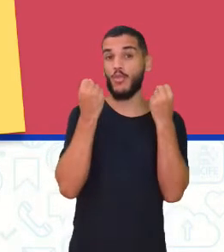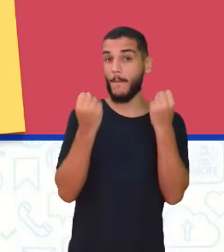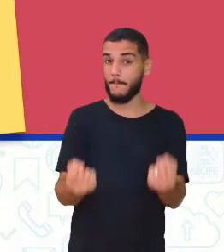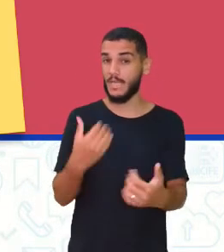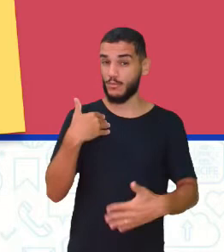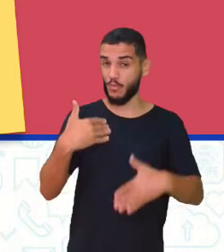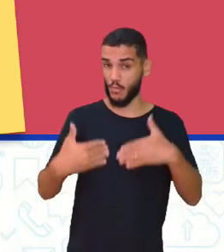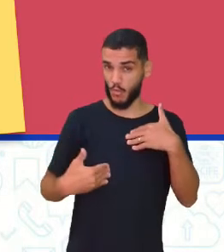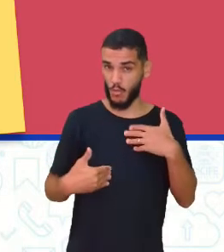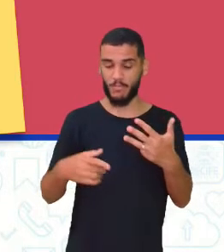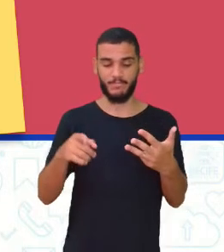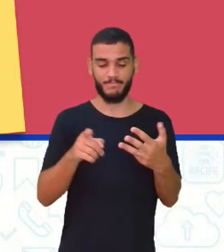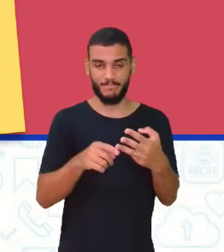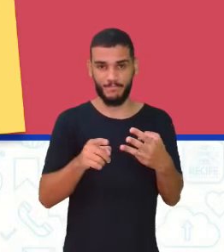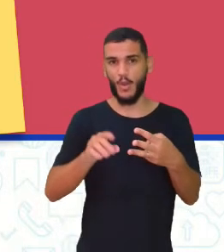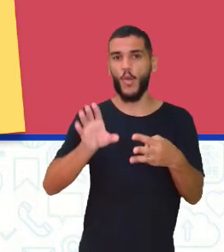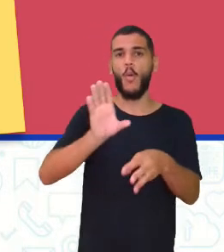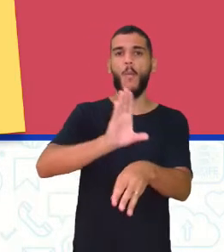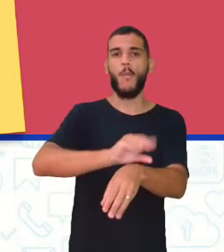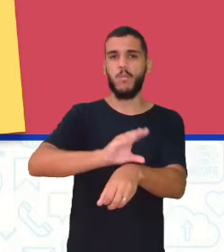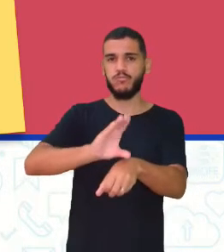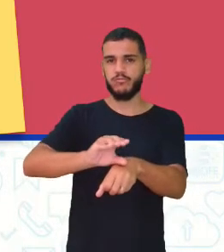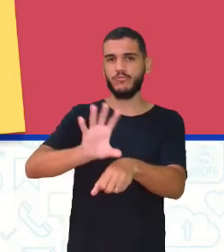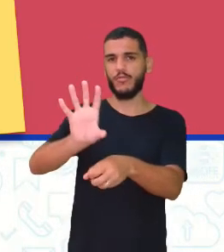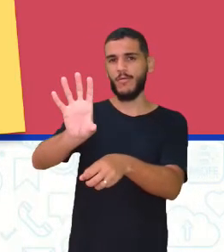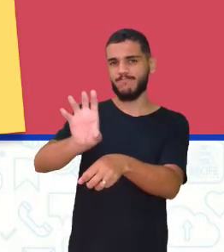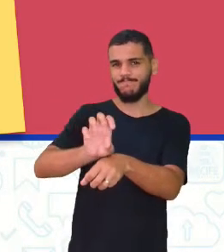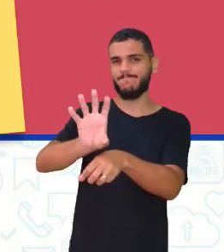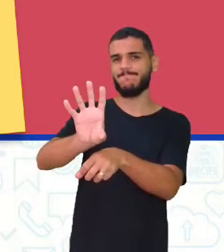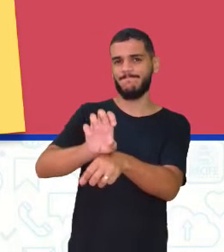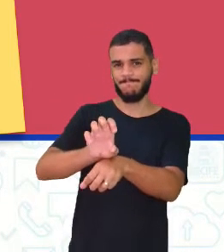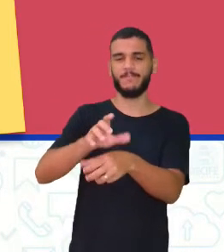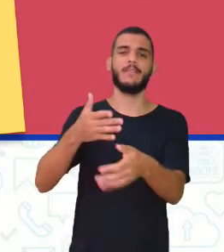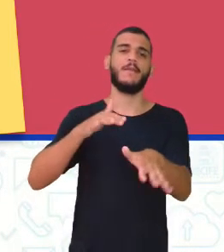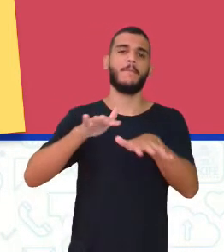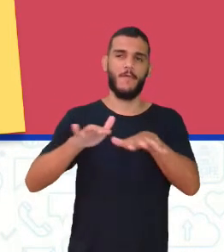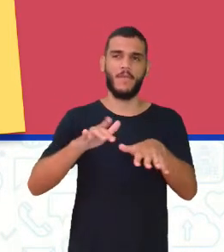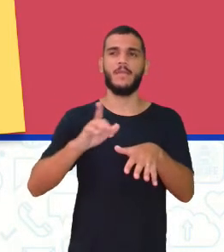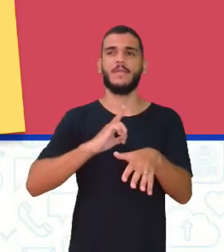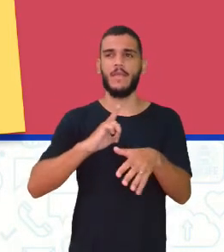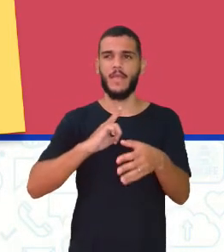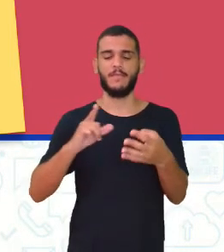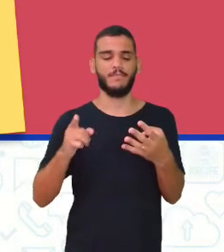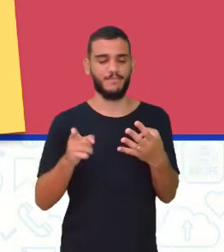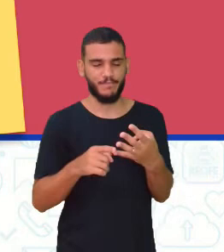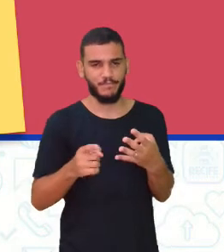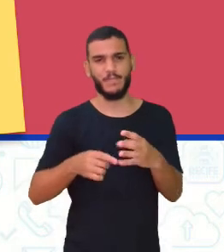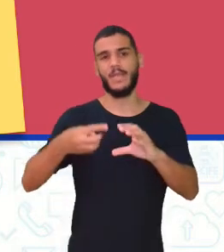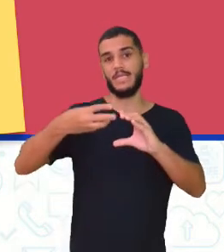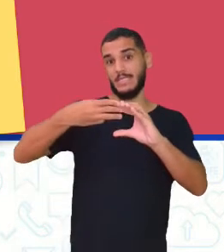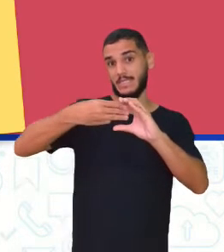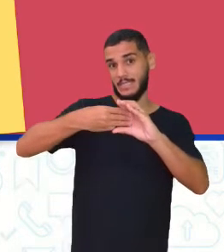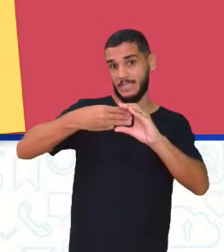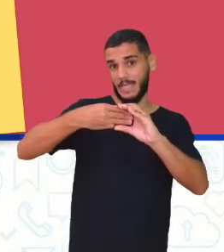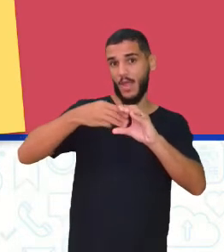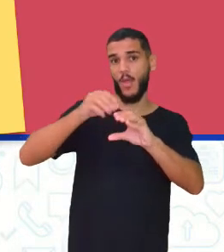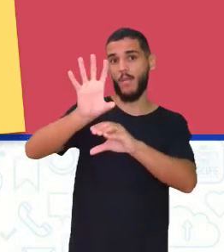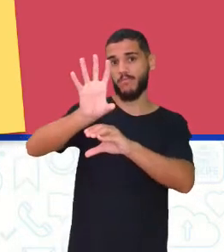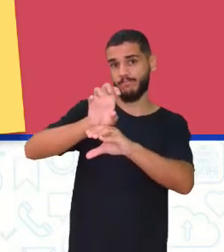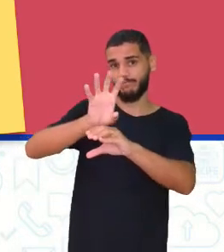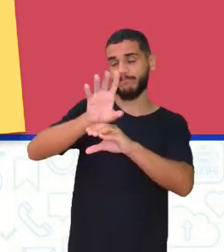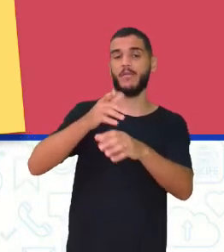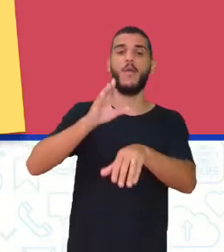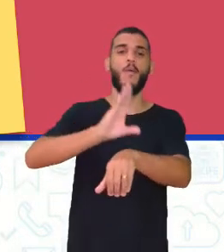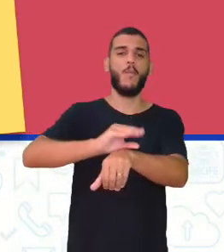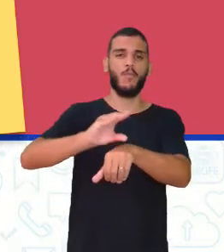de contrair, relaxar e gerar movimentos. Que quanto ao tipo de célula e contração, os músculos podem